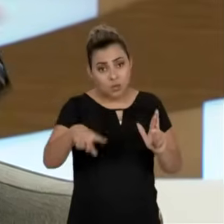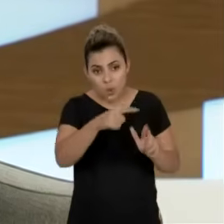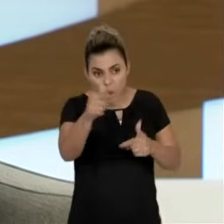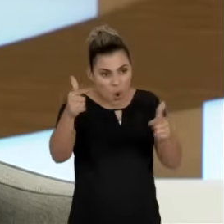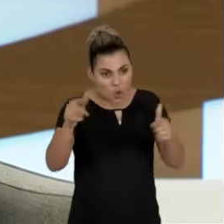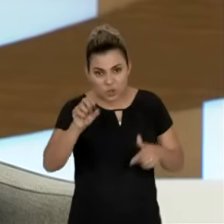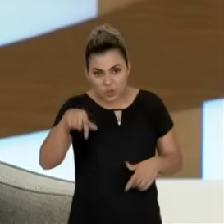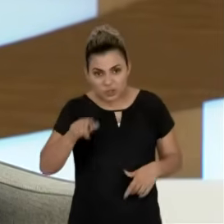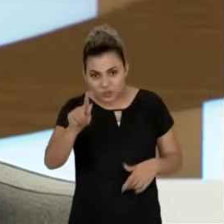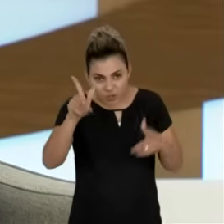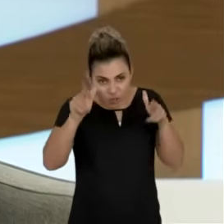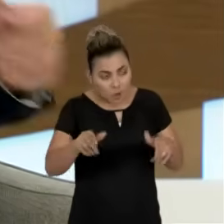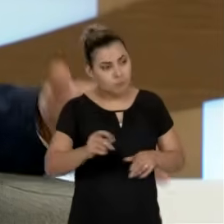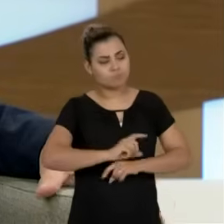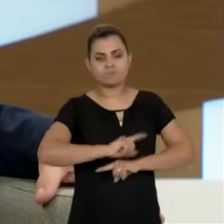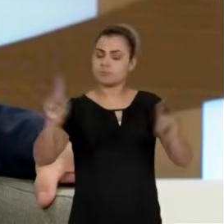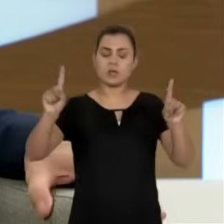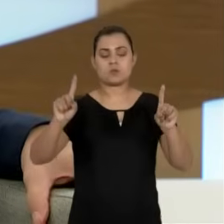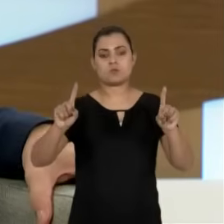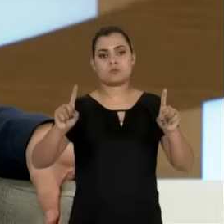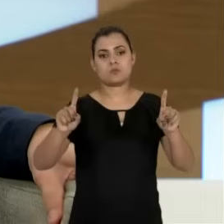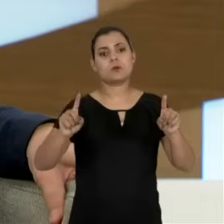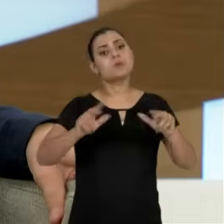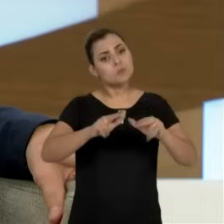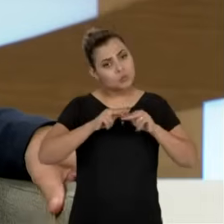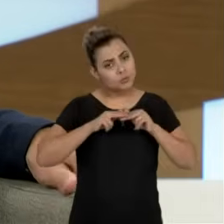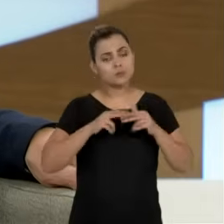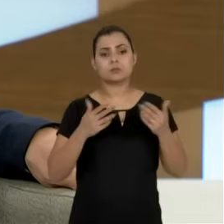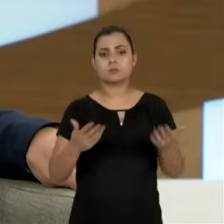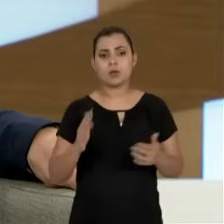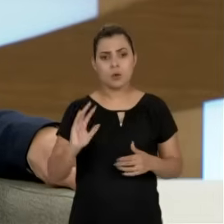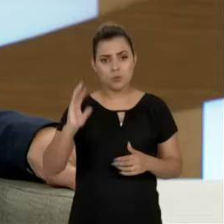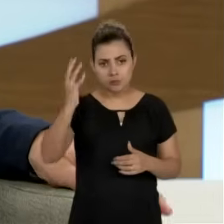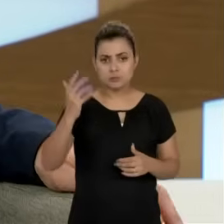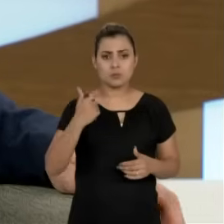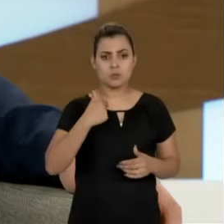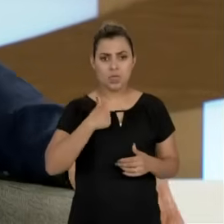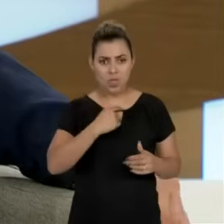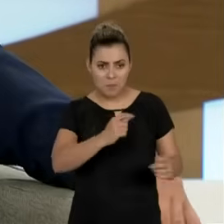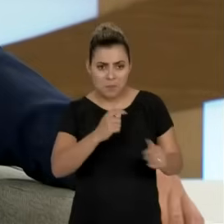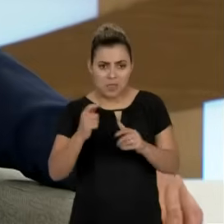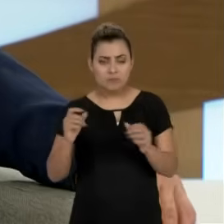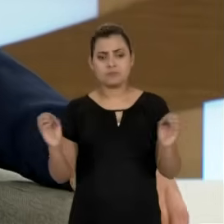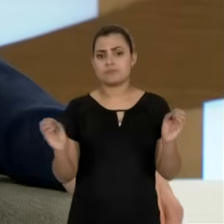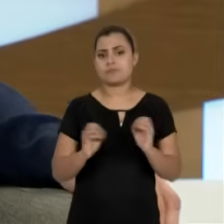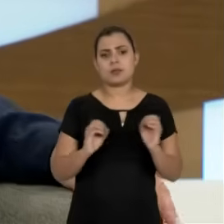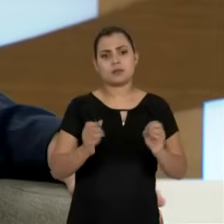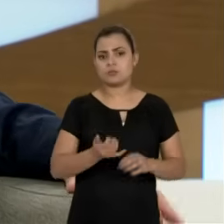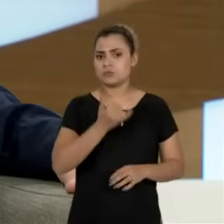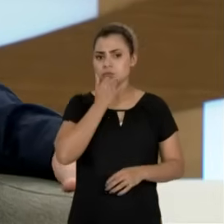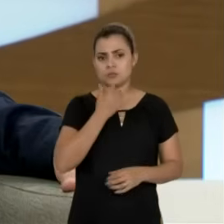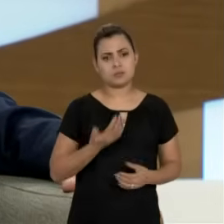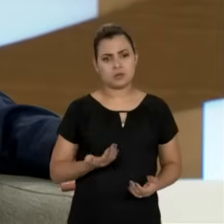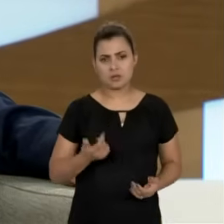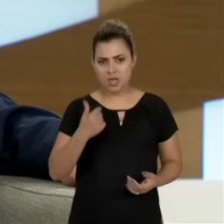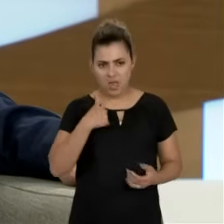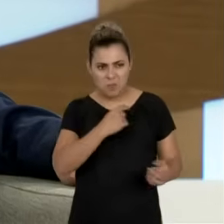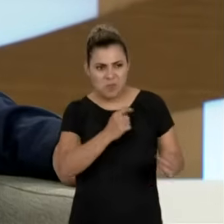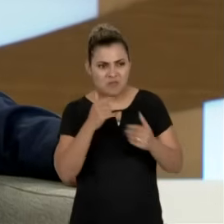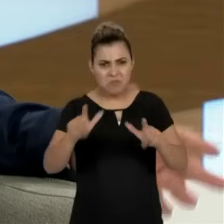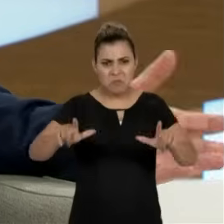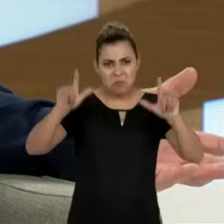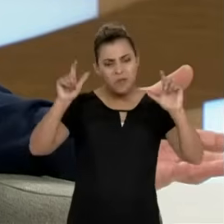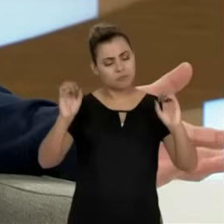não desejo para a gente, né? O que aconteceu, também não tenho vantagem nenhuma nisso, como eu falei, não vejo vantagem